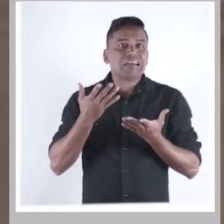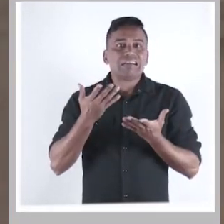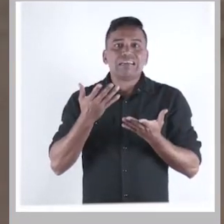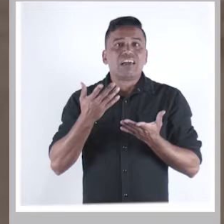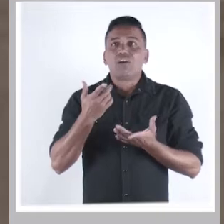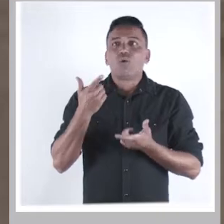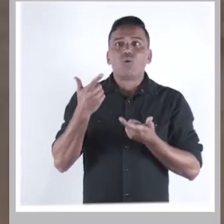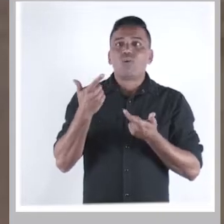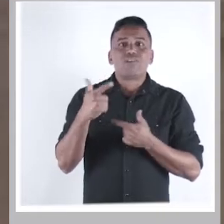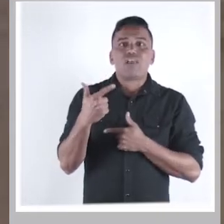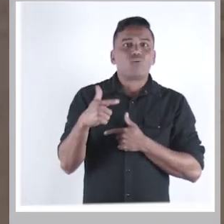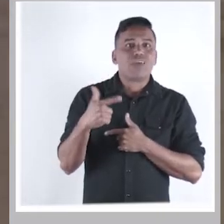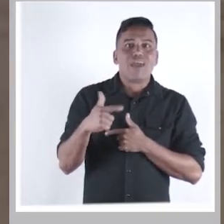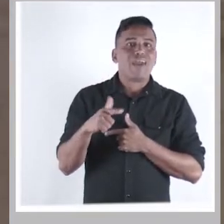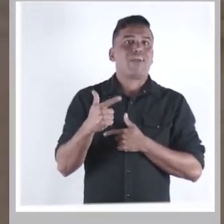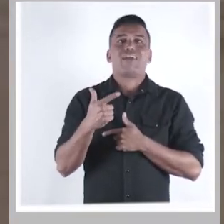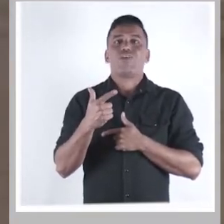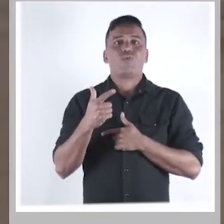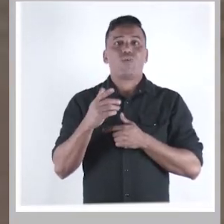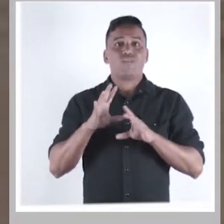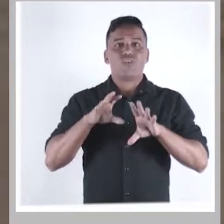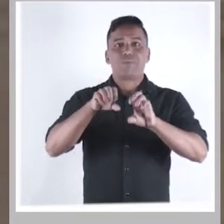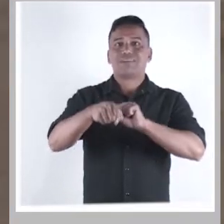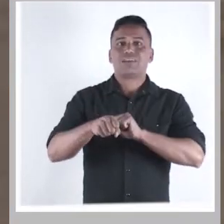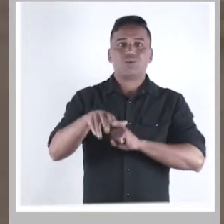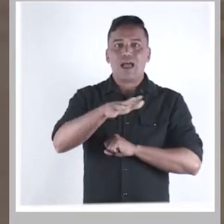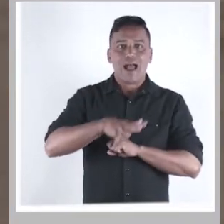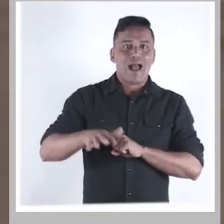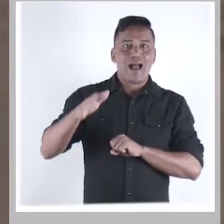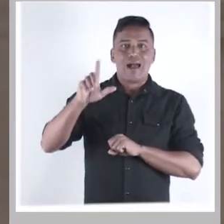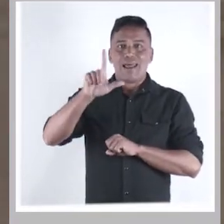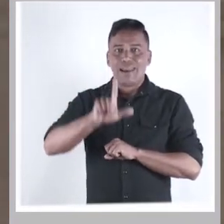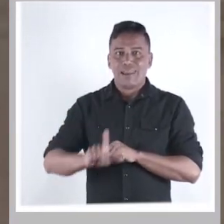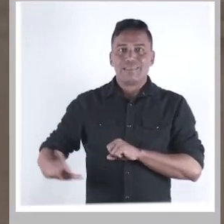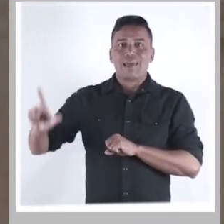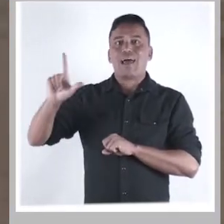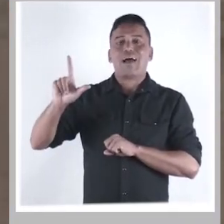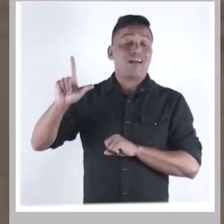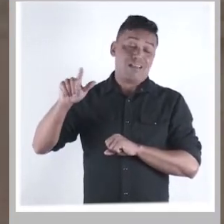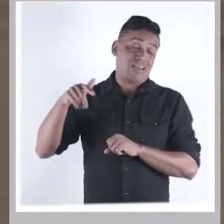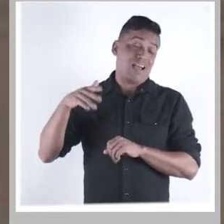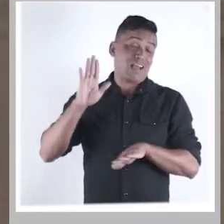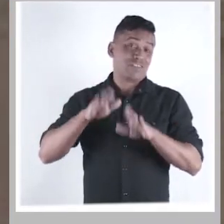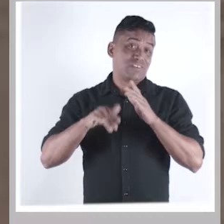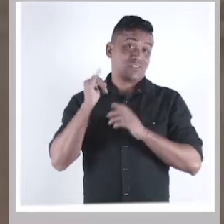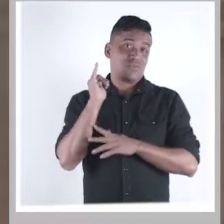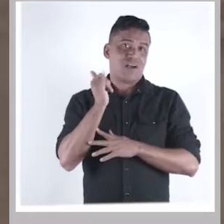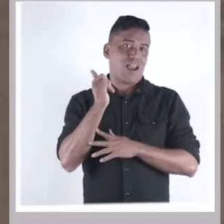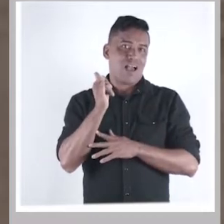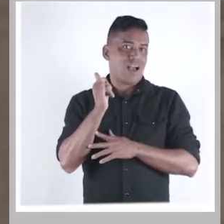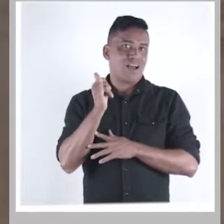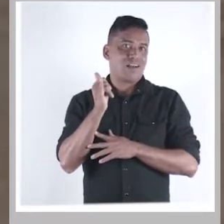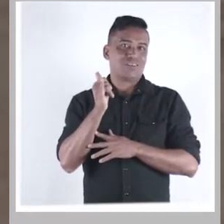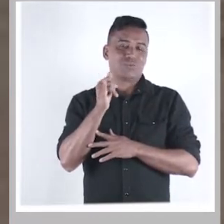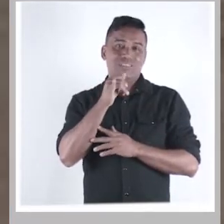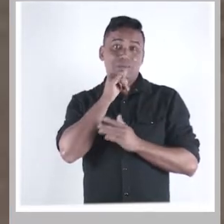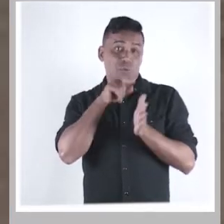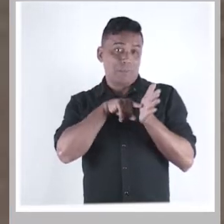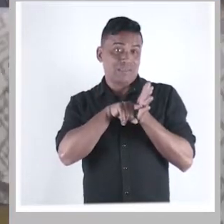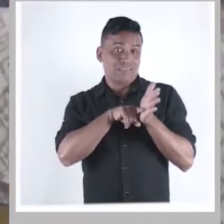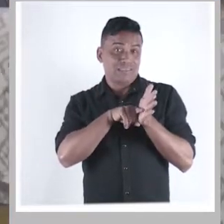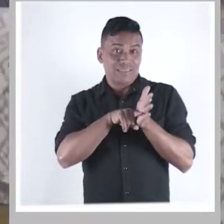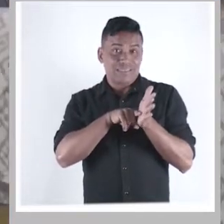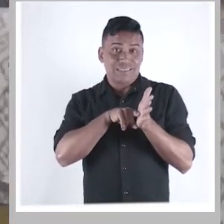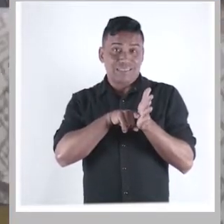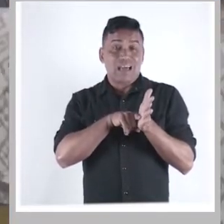Sim. Eu não tenho formação em teoria literária e talvez esteja falando algo que